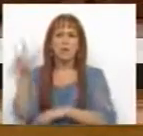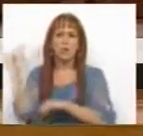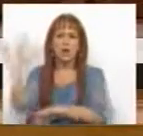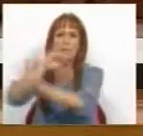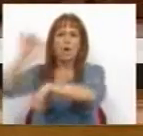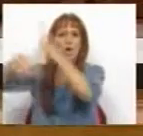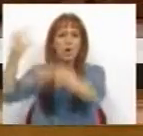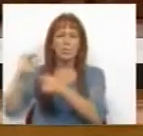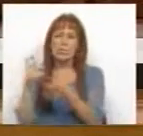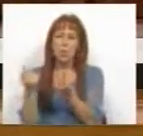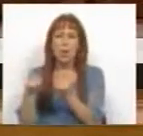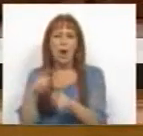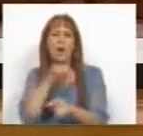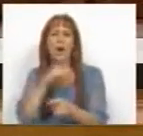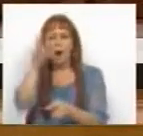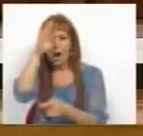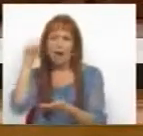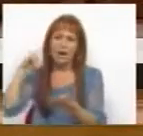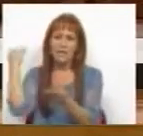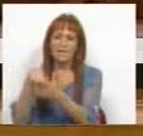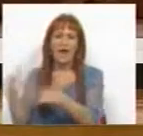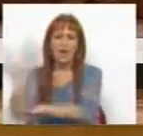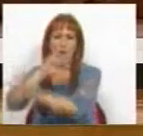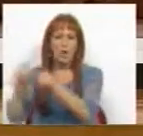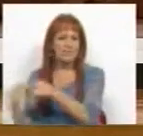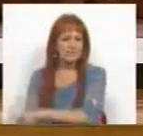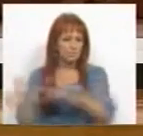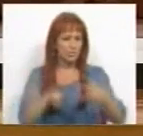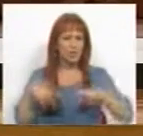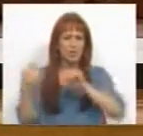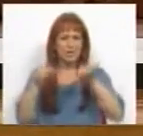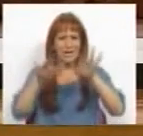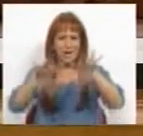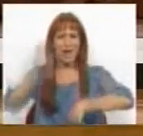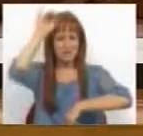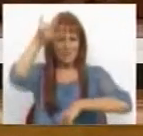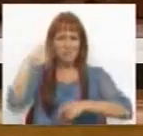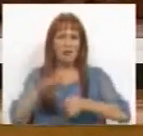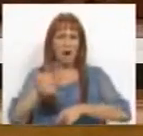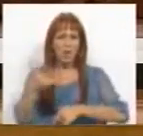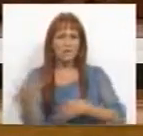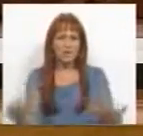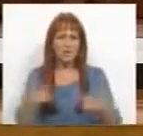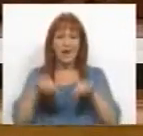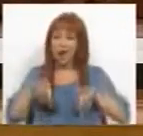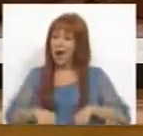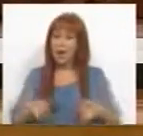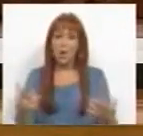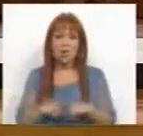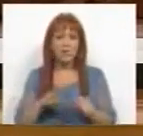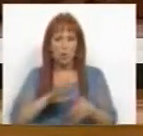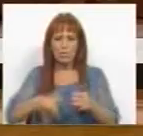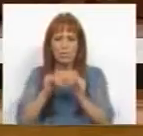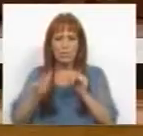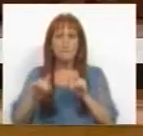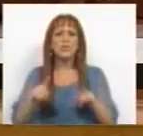só depois de uma espécie de visto prévio da Europa é que a discussão na Assembleia da República tinha lugar, desta vez o